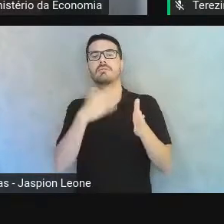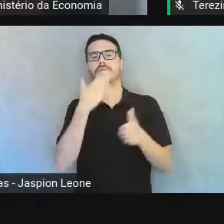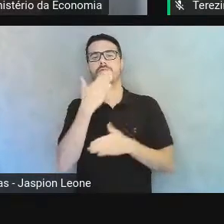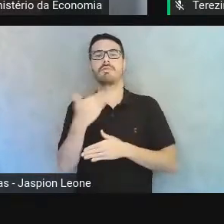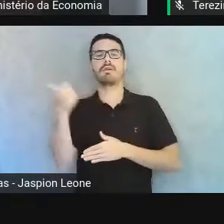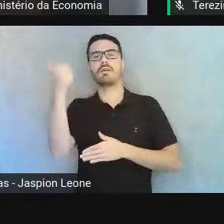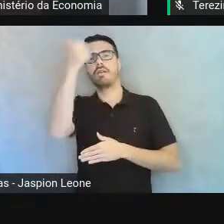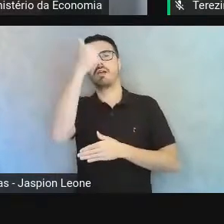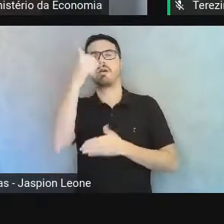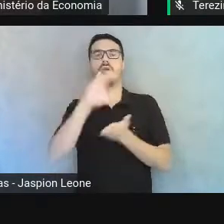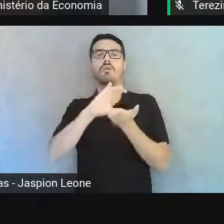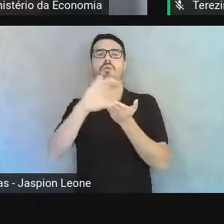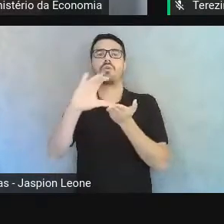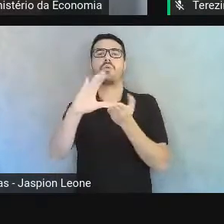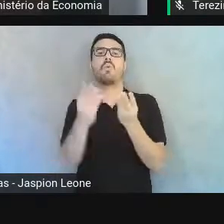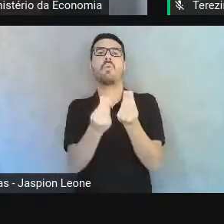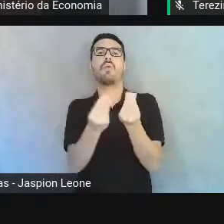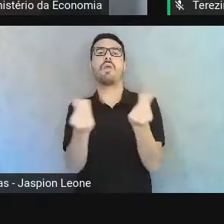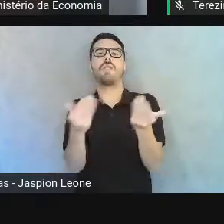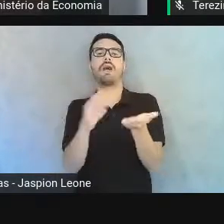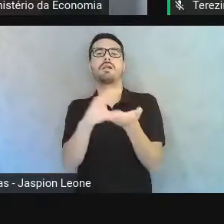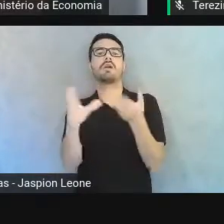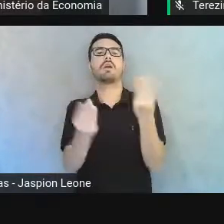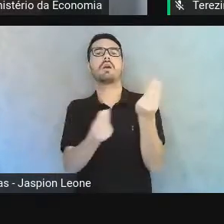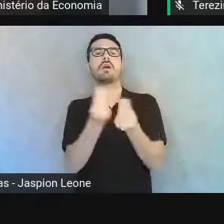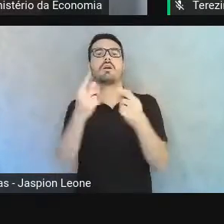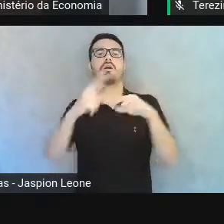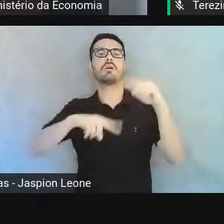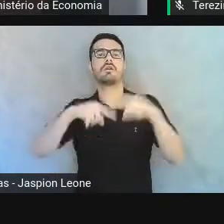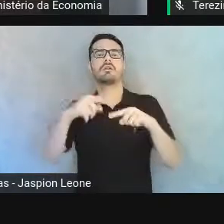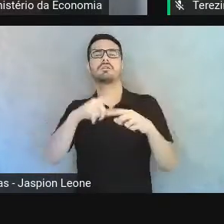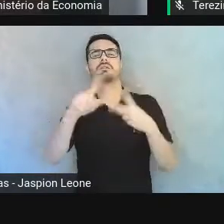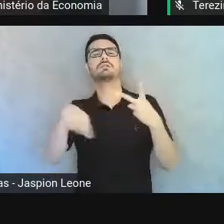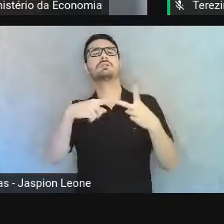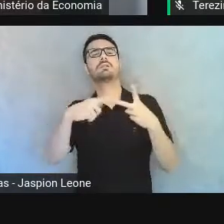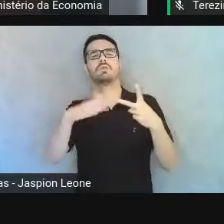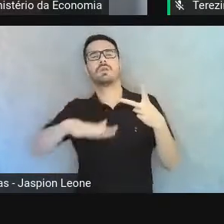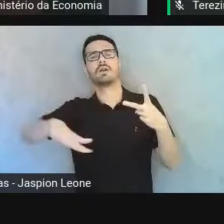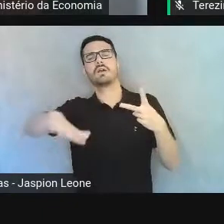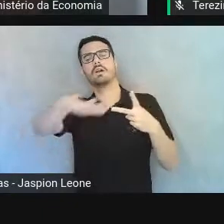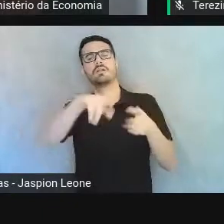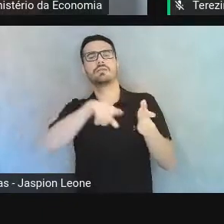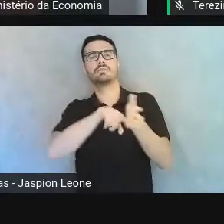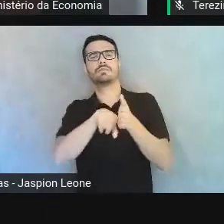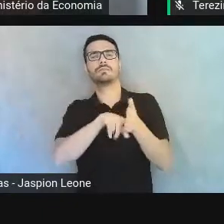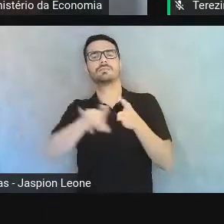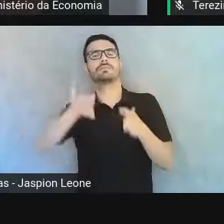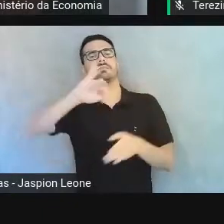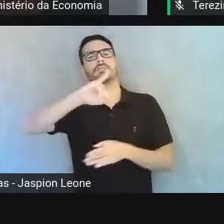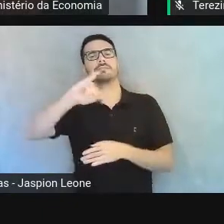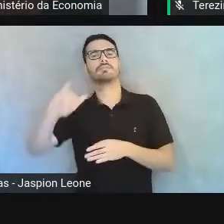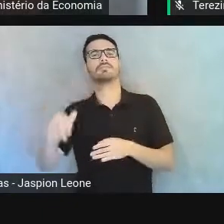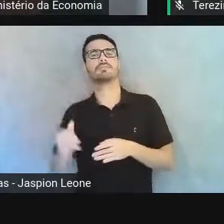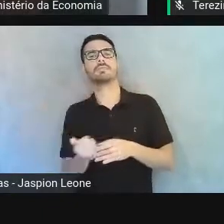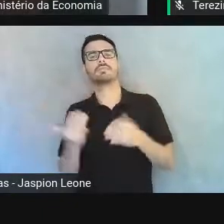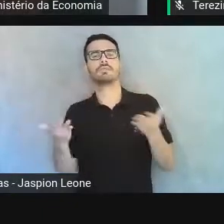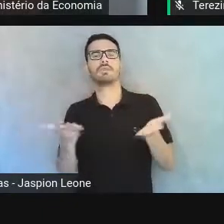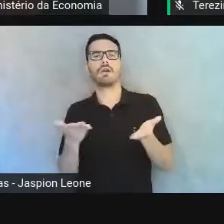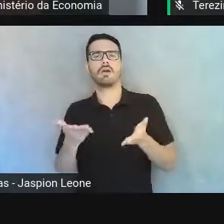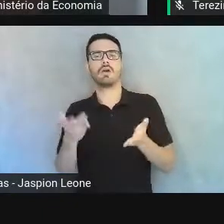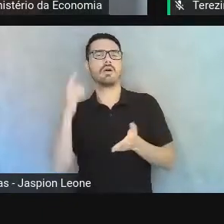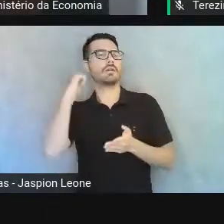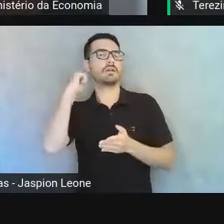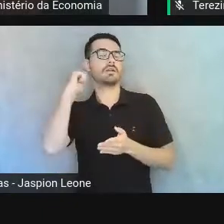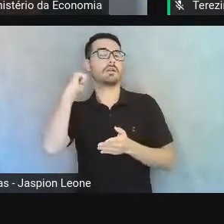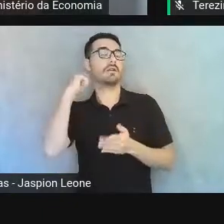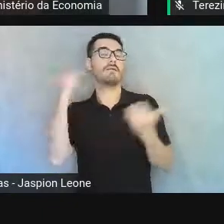qualidade do gasto público. E uma segunda linha de pesquisa seria também aproveitar esse momento, essa massa